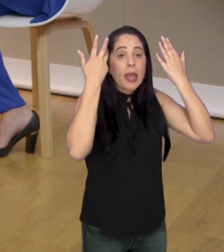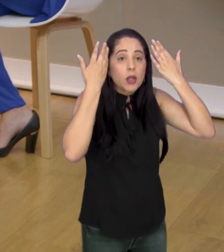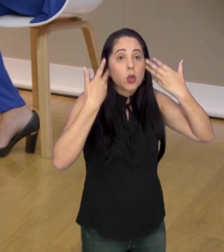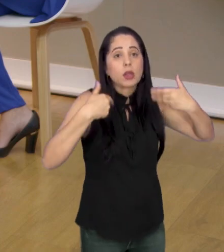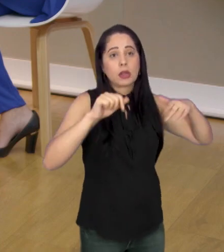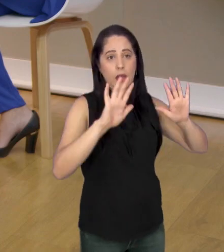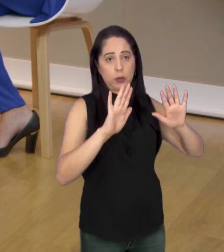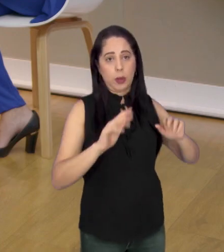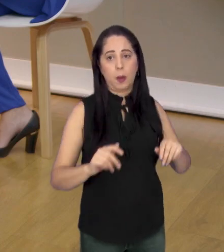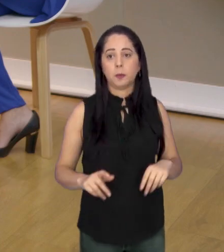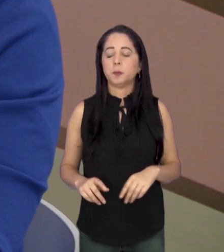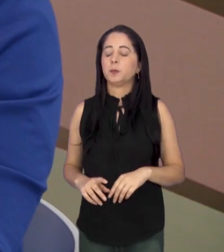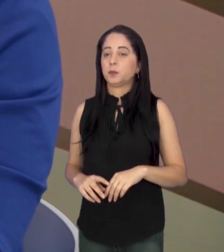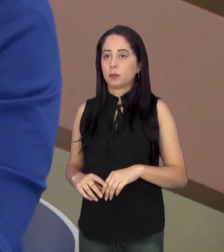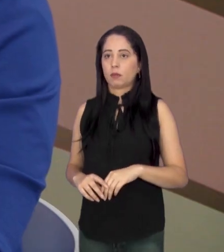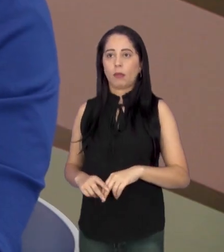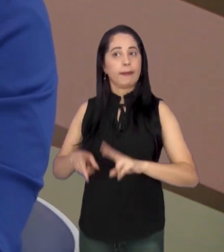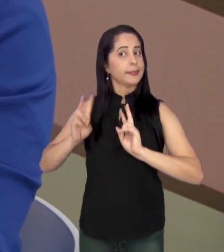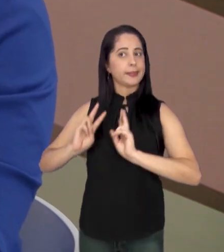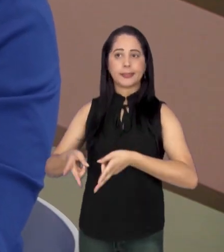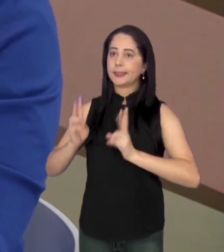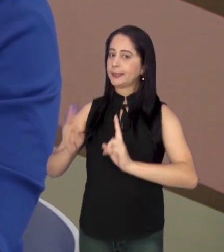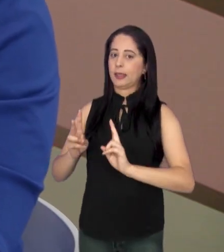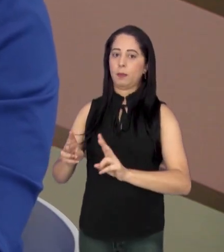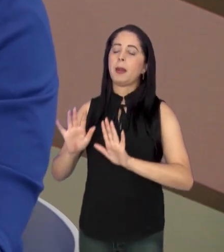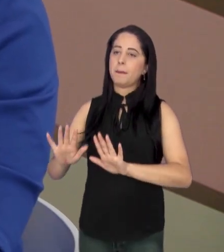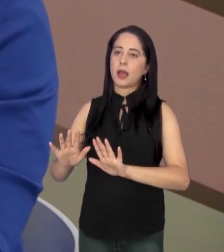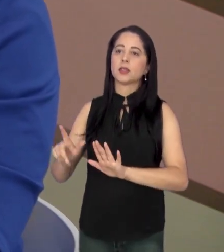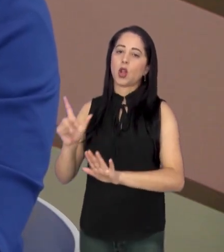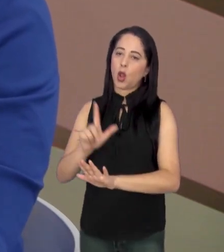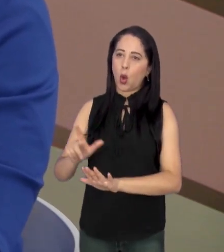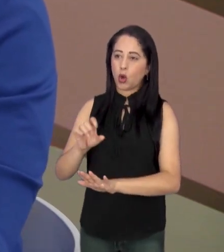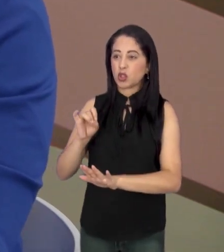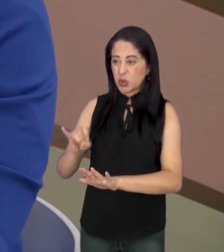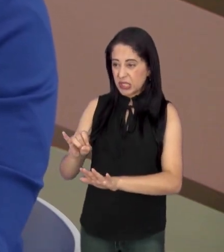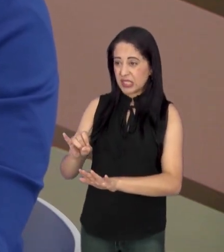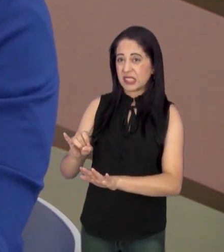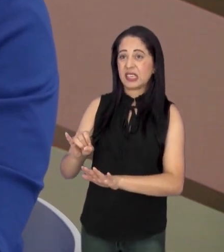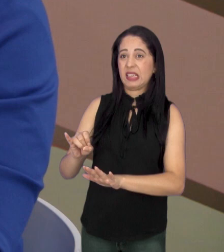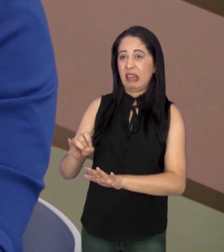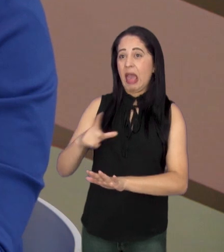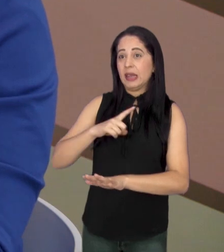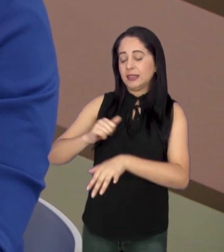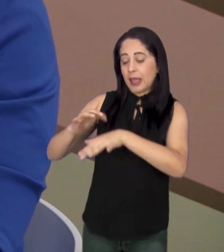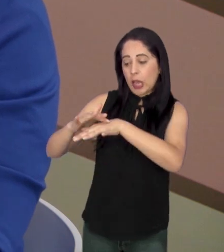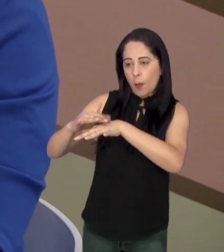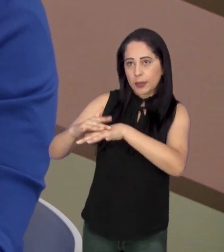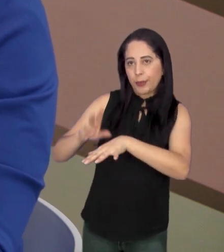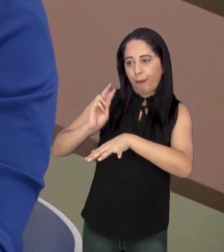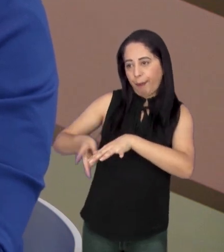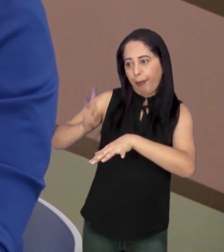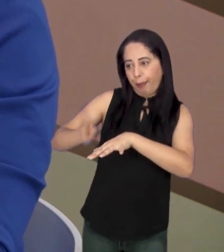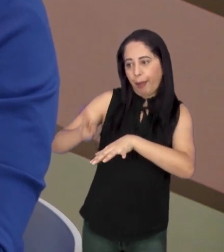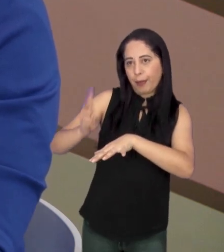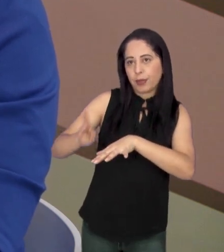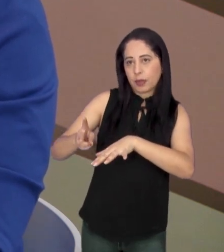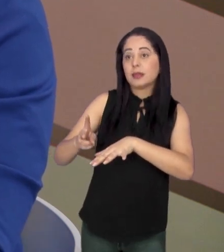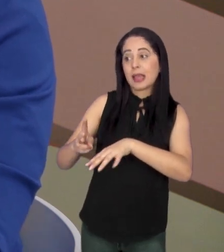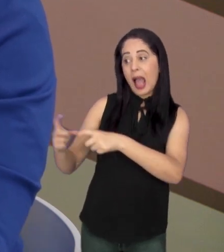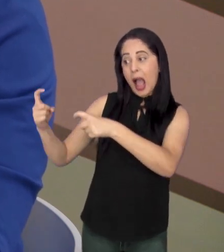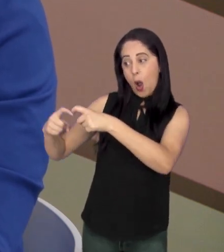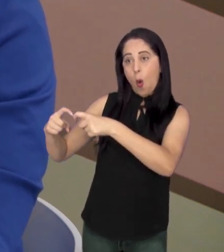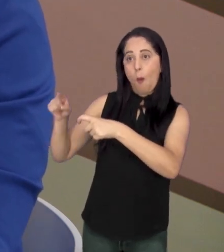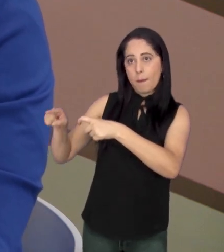naturopata? Praticamente em todos os casos, mas obviamente se você já tem uma patologia instalada, o naturopata entra para poder fazer um